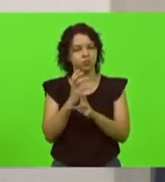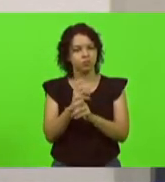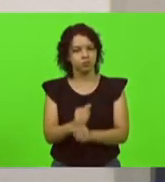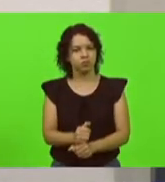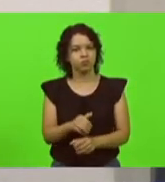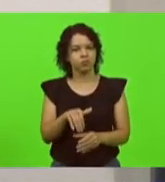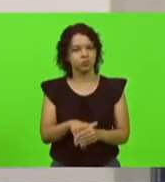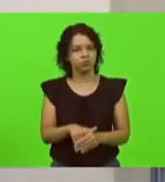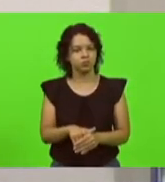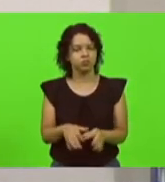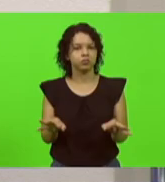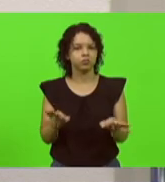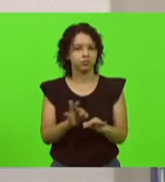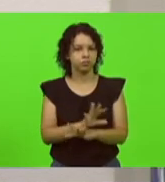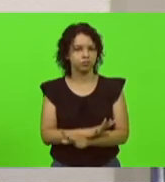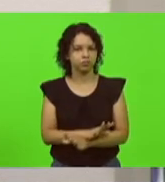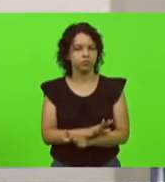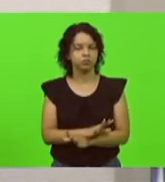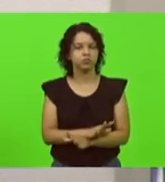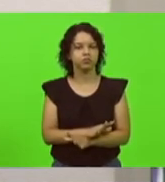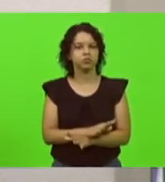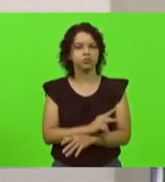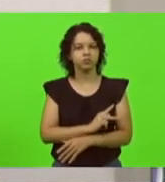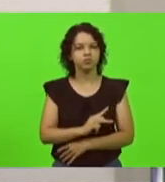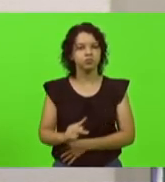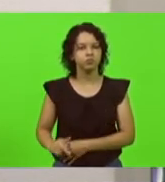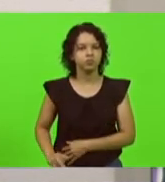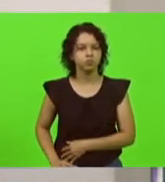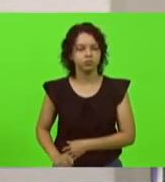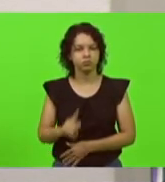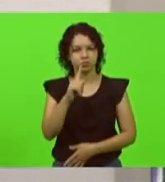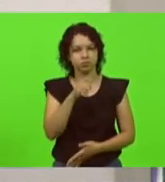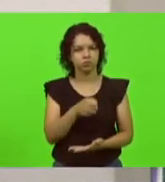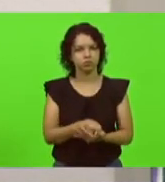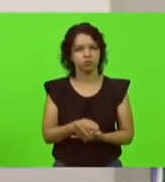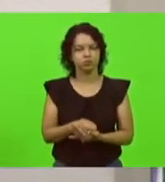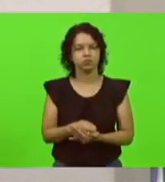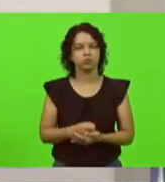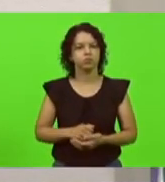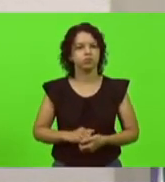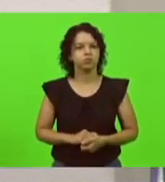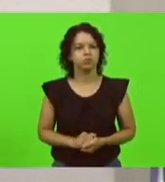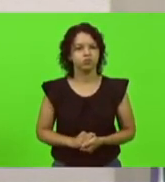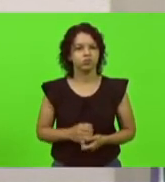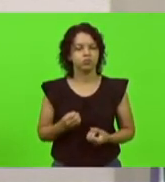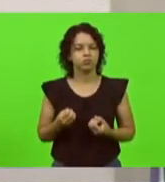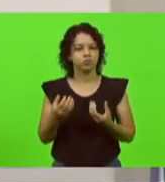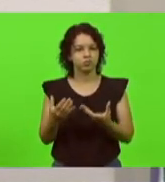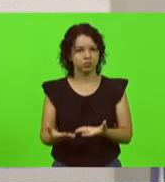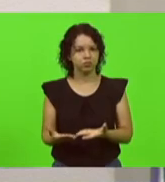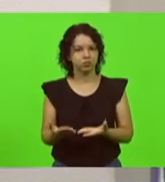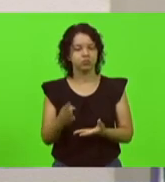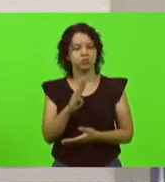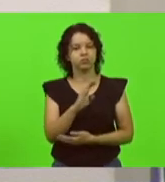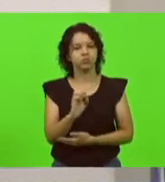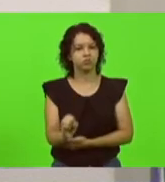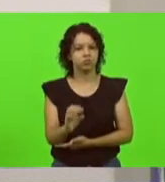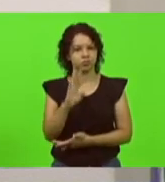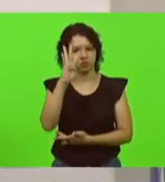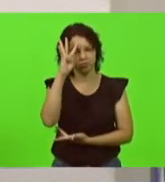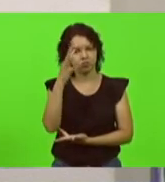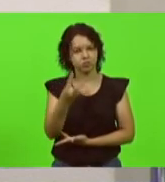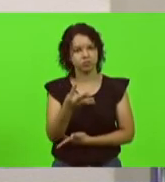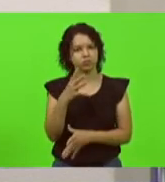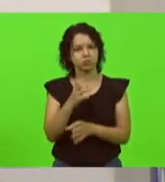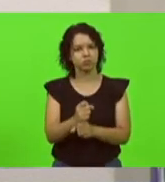Finalizada a votação, o senhor presidente determinou, segundo o regimento interno, que fosse feita a entrega do boletim com o resultado da eleição,